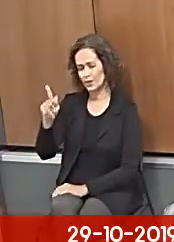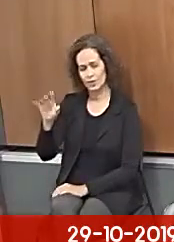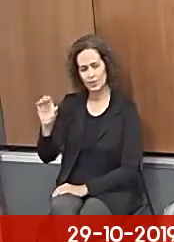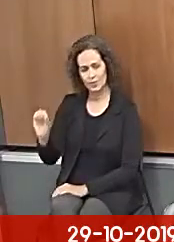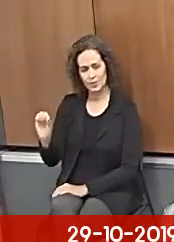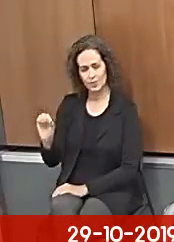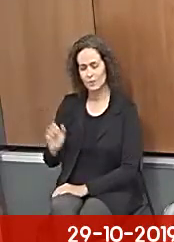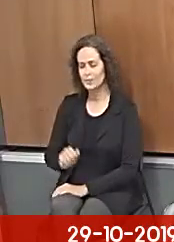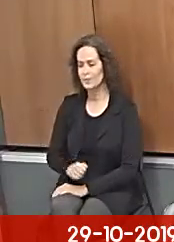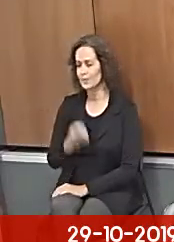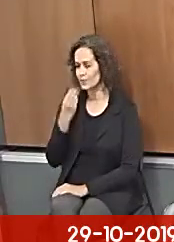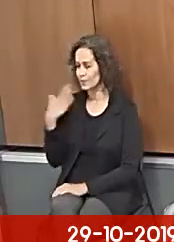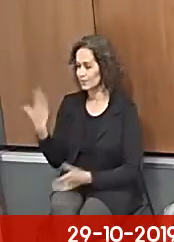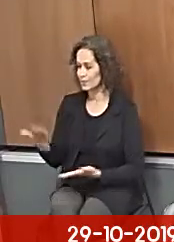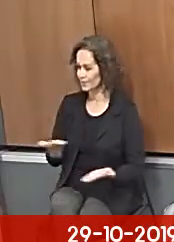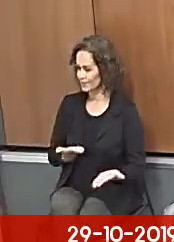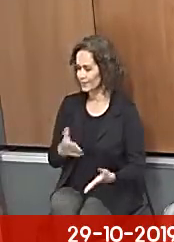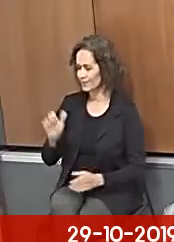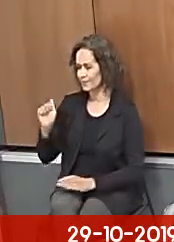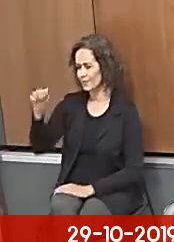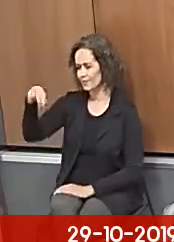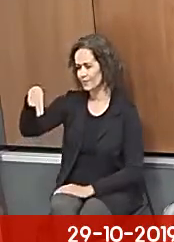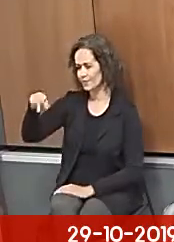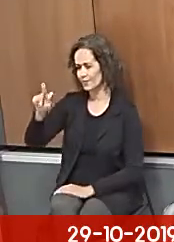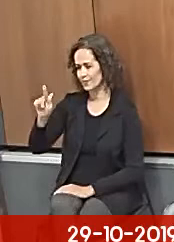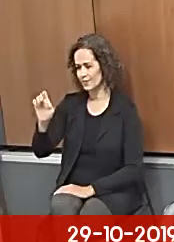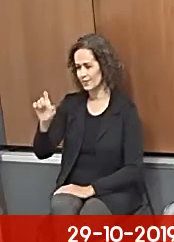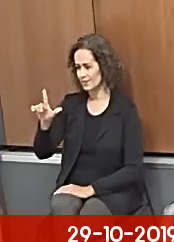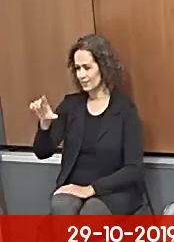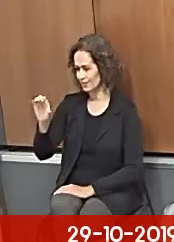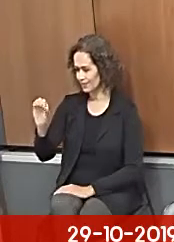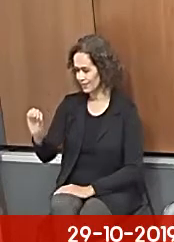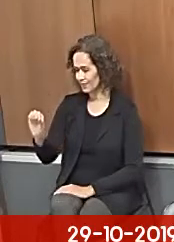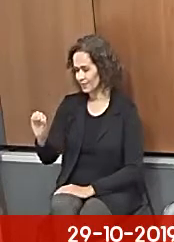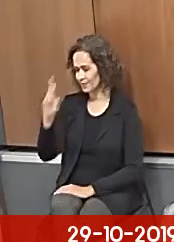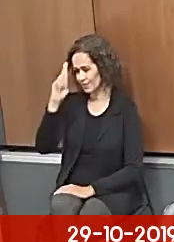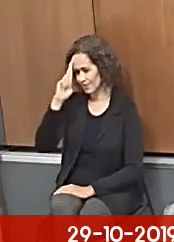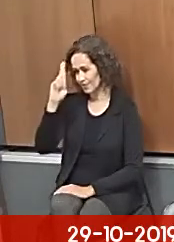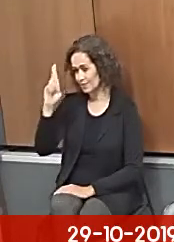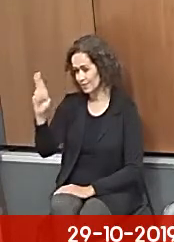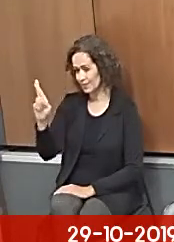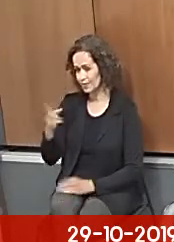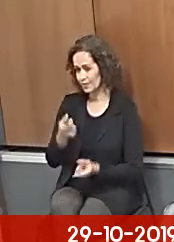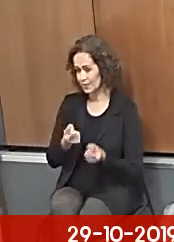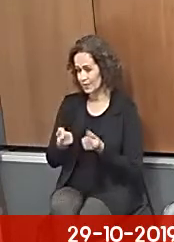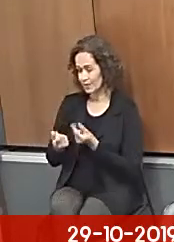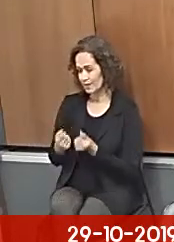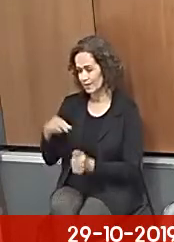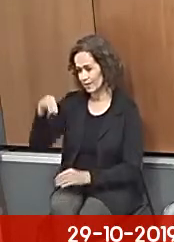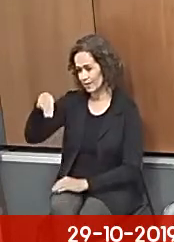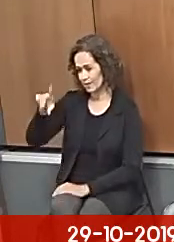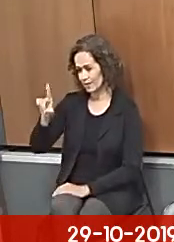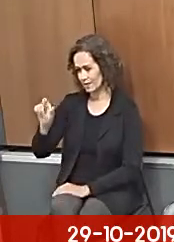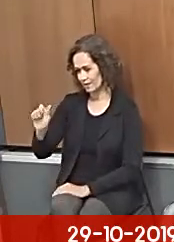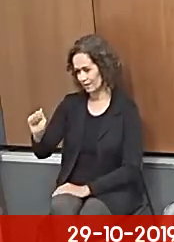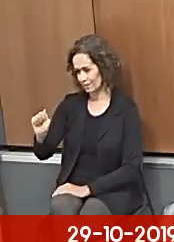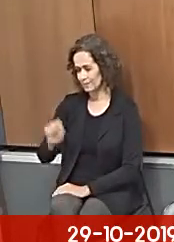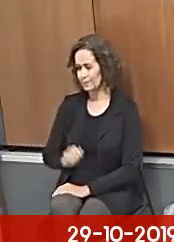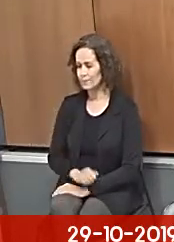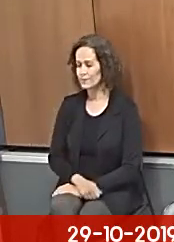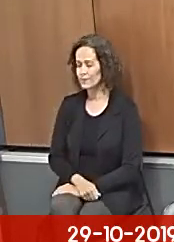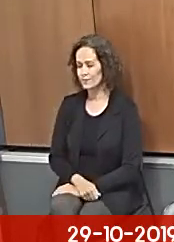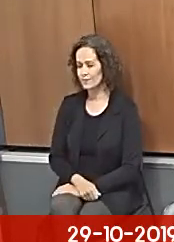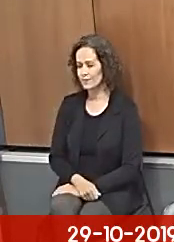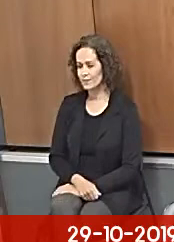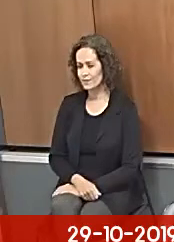obrigado. Ângelo Andrade Pereira, diretor financeiro da MDA. Está aí no fundo, é. Eu